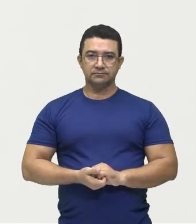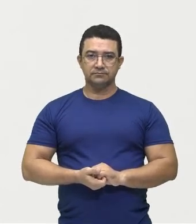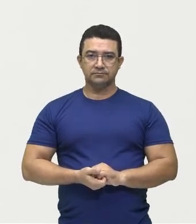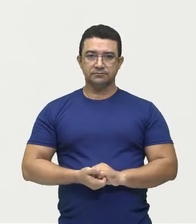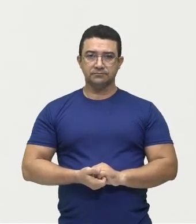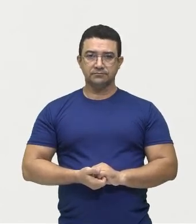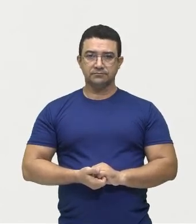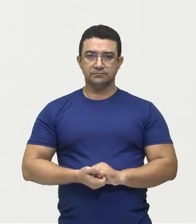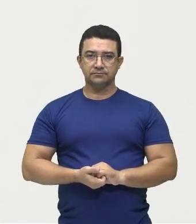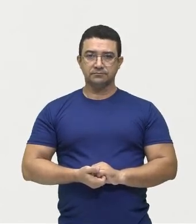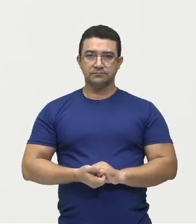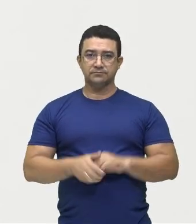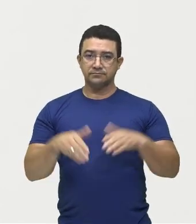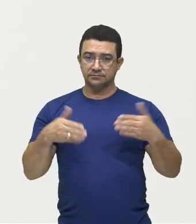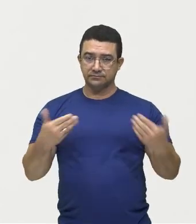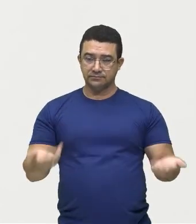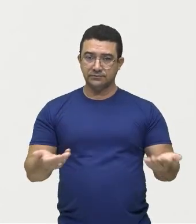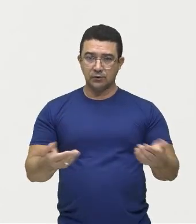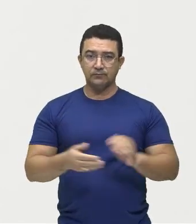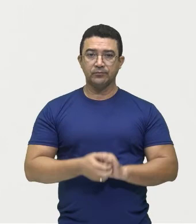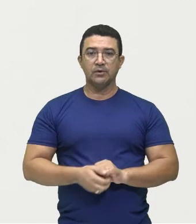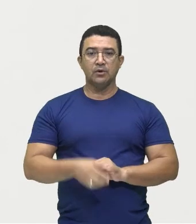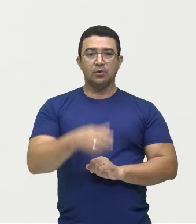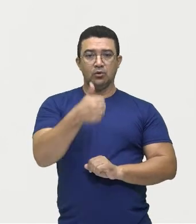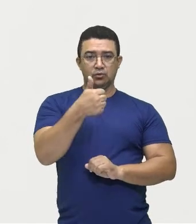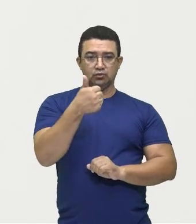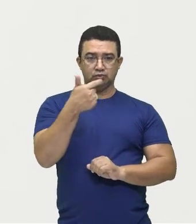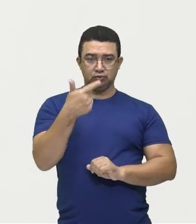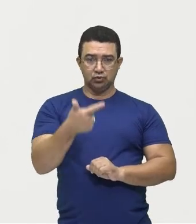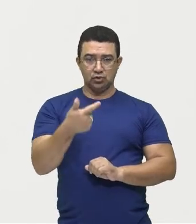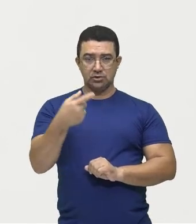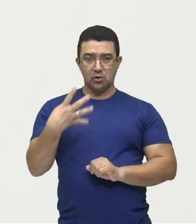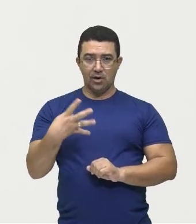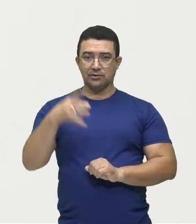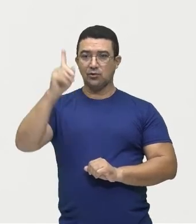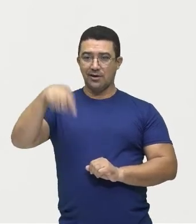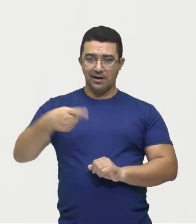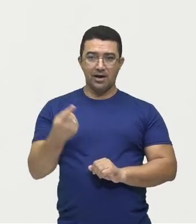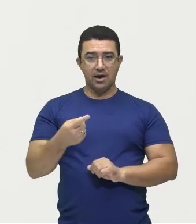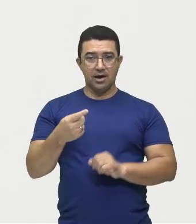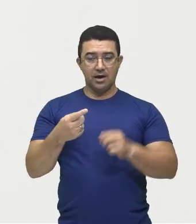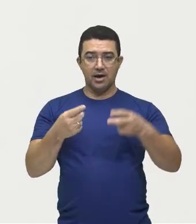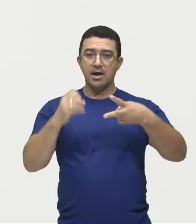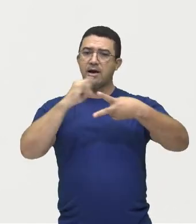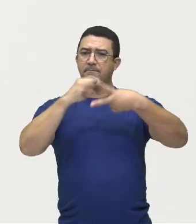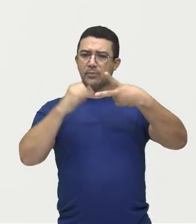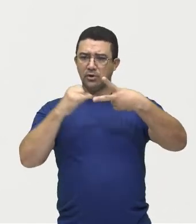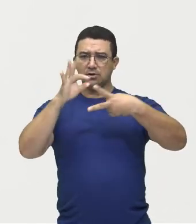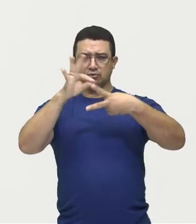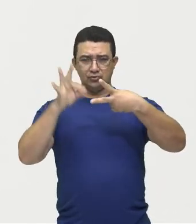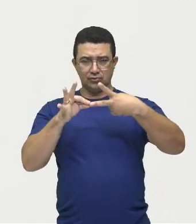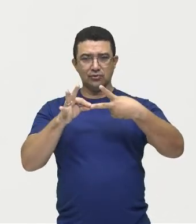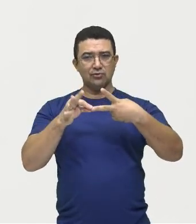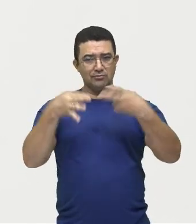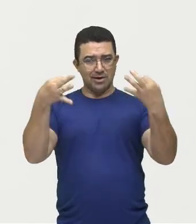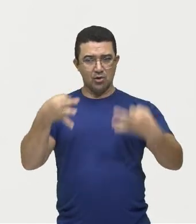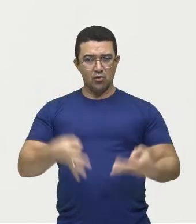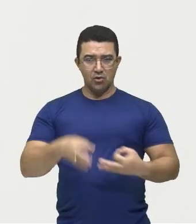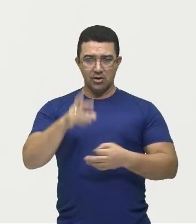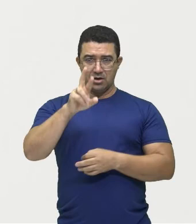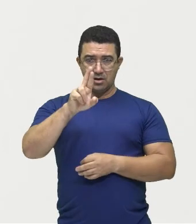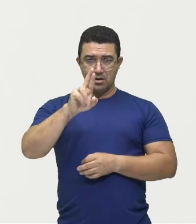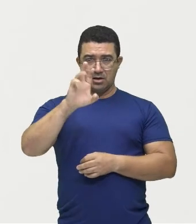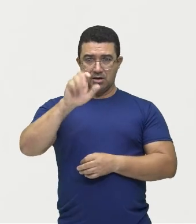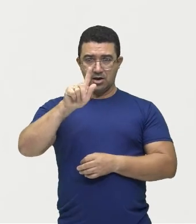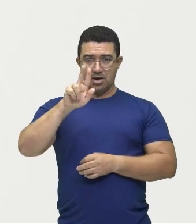e este outro aqui são os polígonos regulares que nós temos aí na questão de número 26. Bacana?